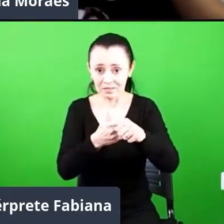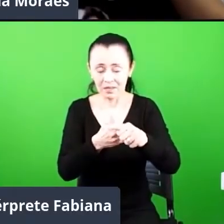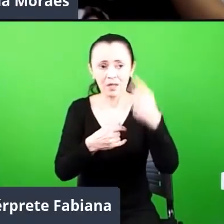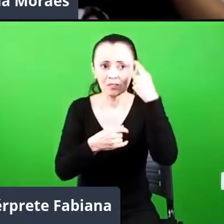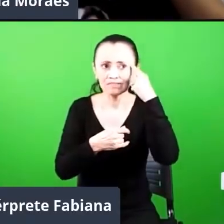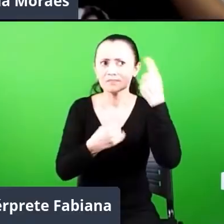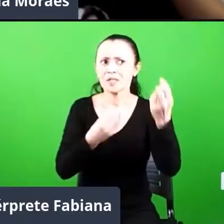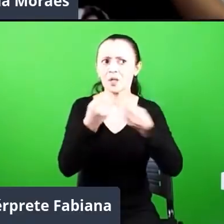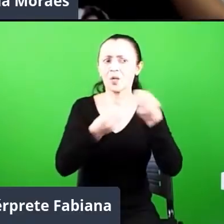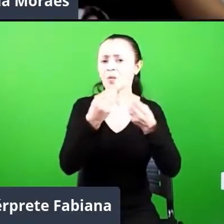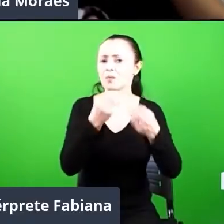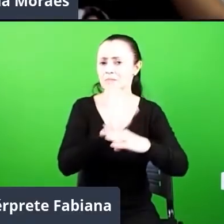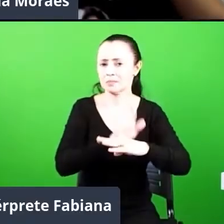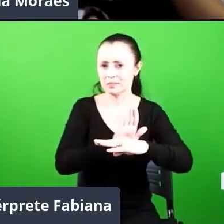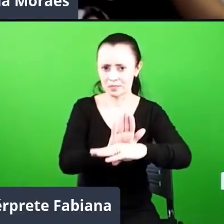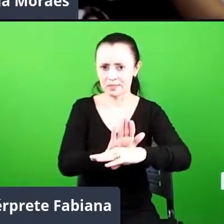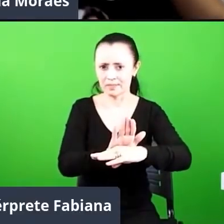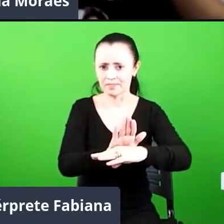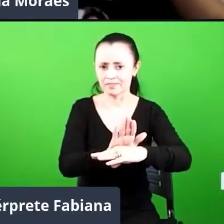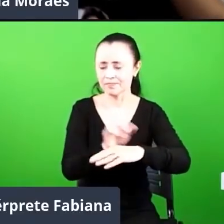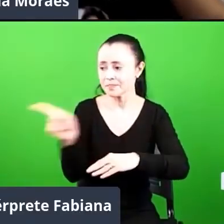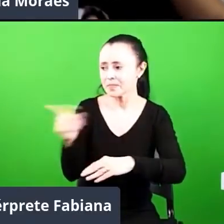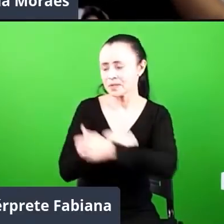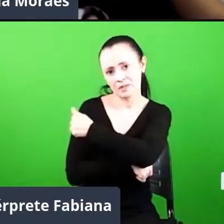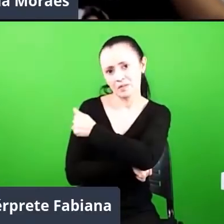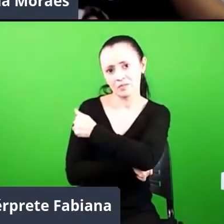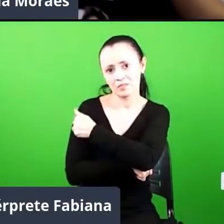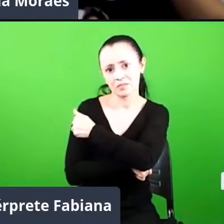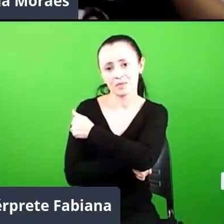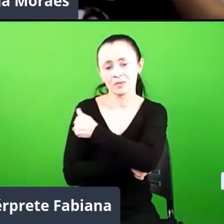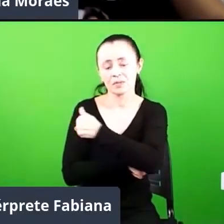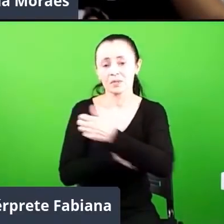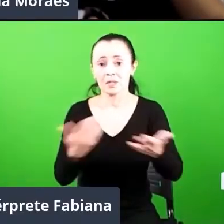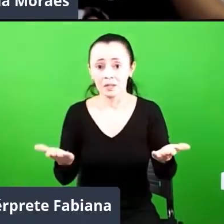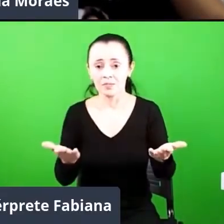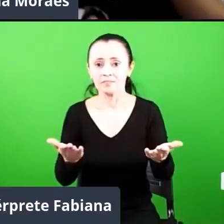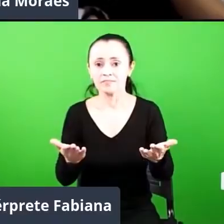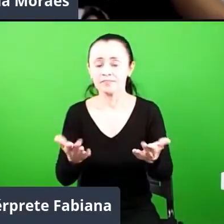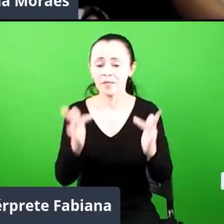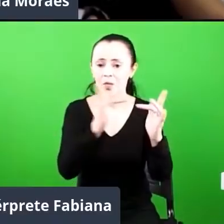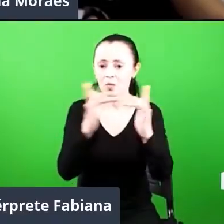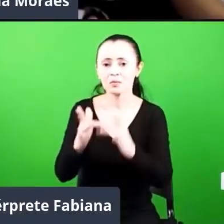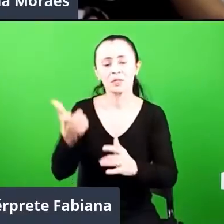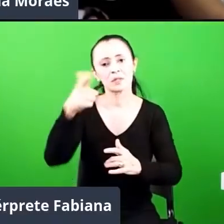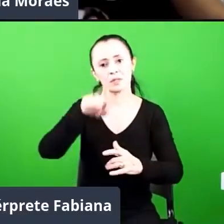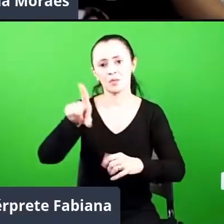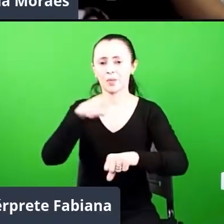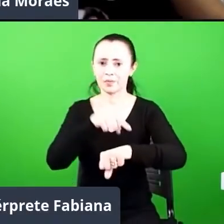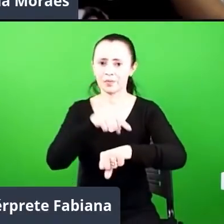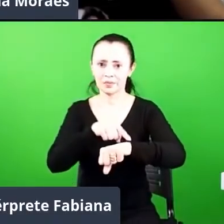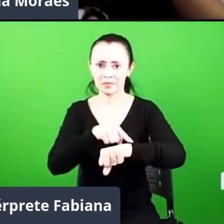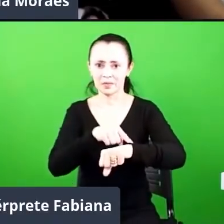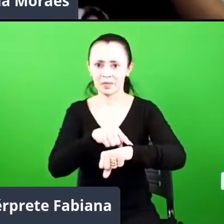encontrei para esses alunos foi através do contato em outros horários, muitas vezes